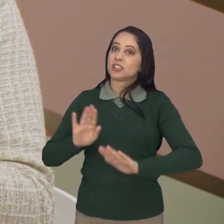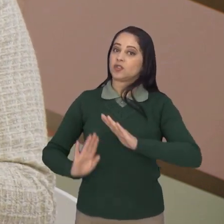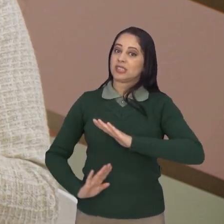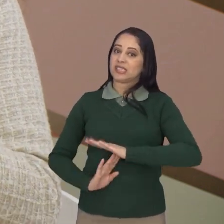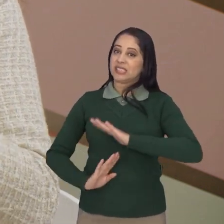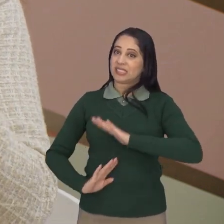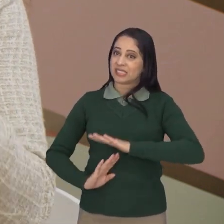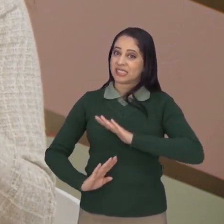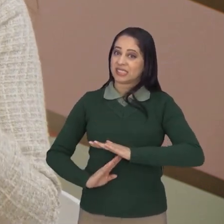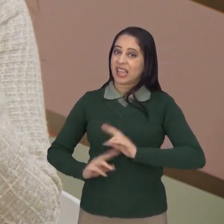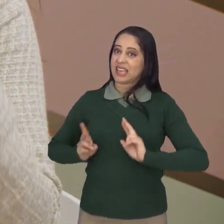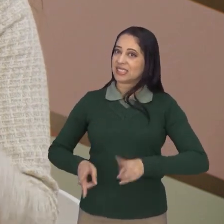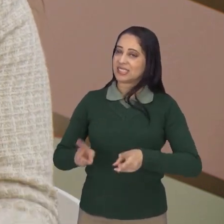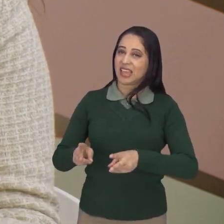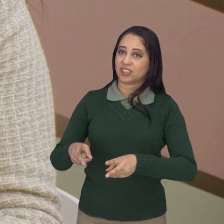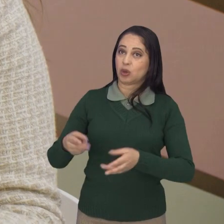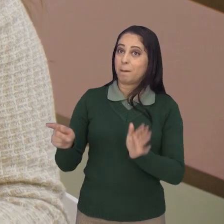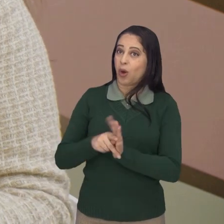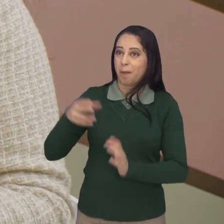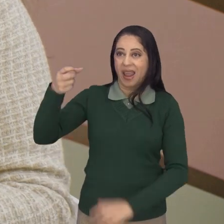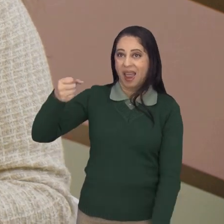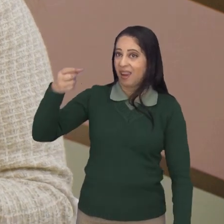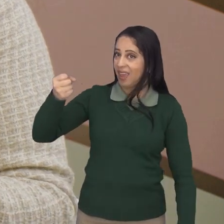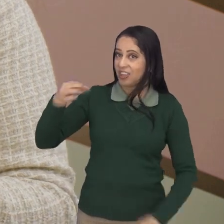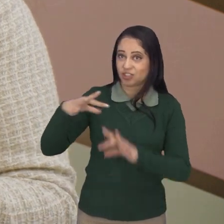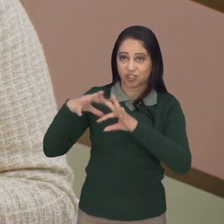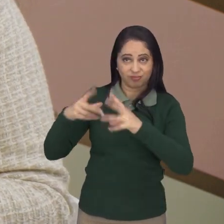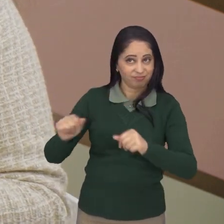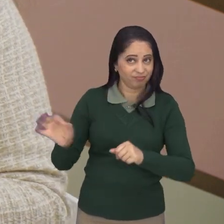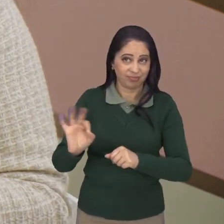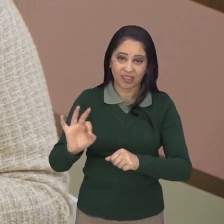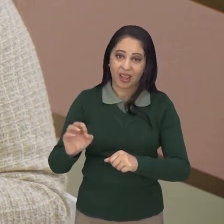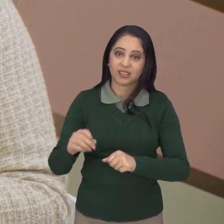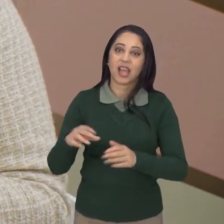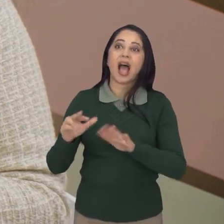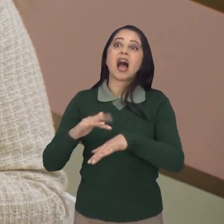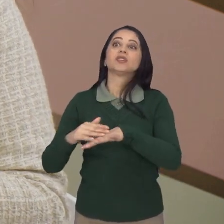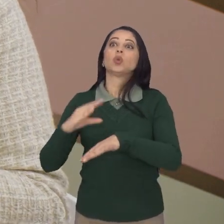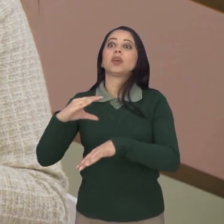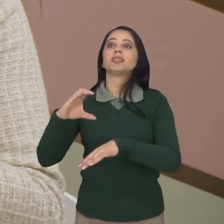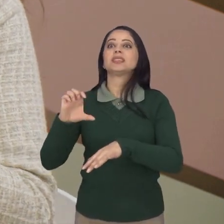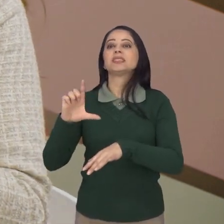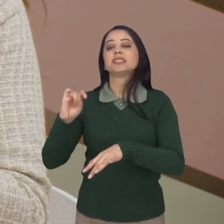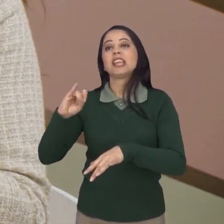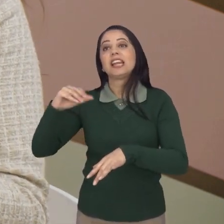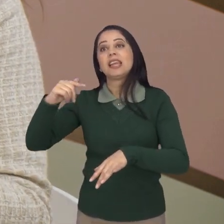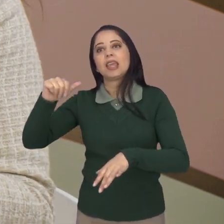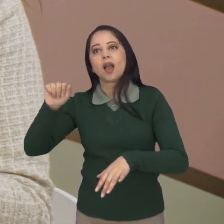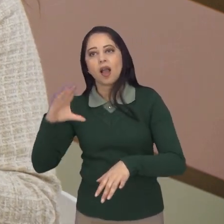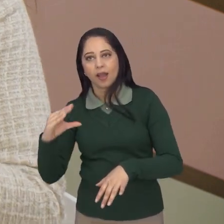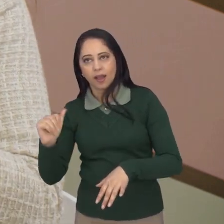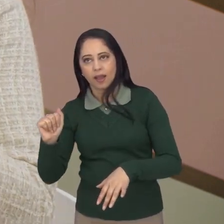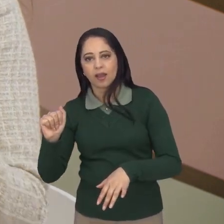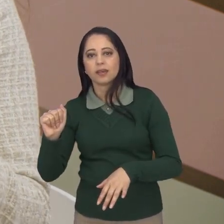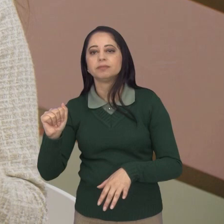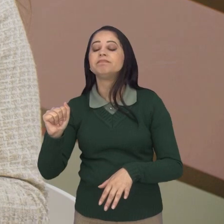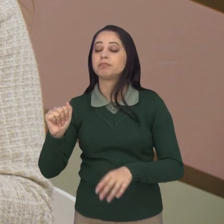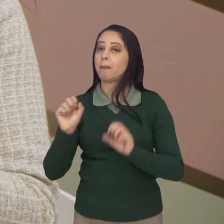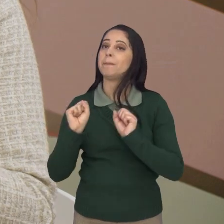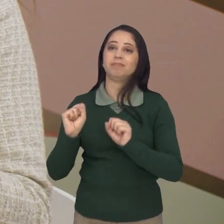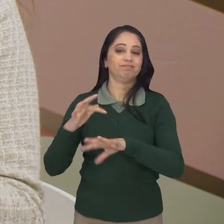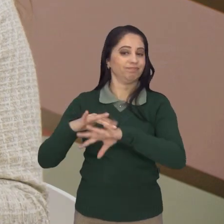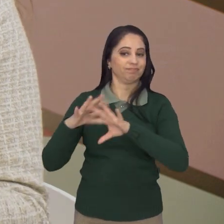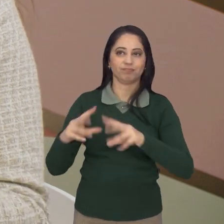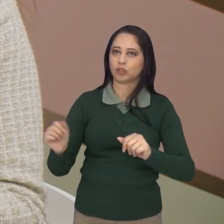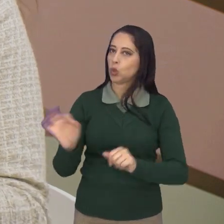Por exemplo, a intolerância à lactose, ela não vai embora. A doença celíaca, ela não vai embora. Agora, algumas outras intolerâncias, ou tóxicas,